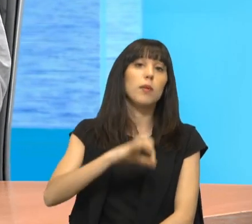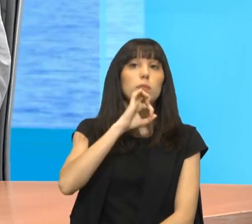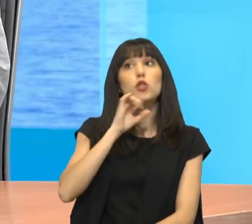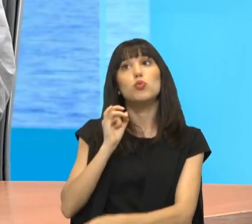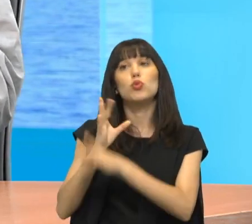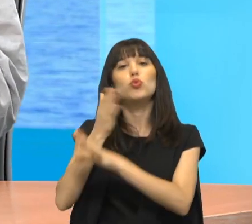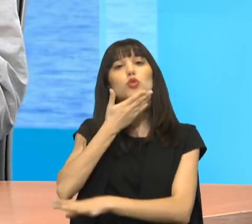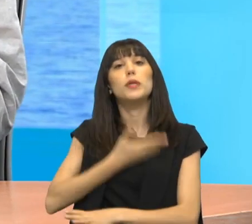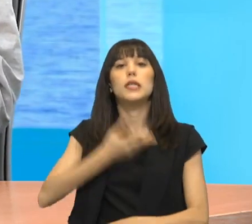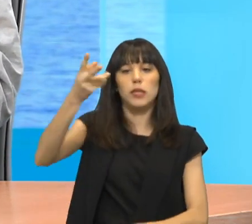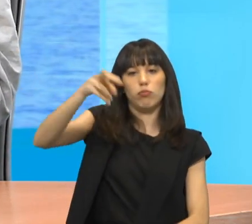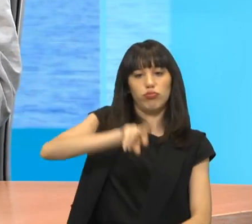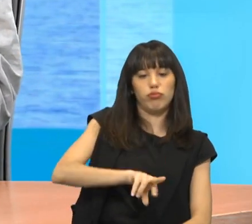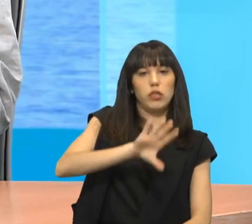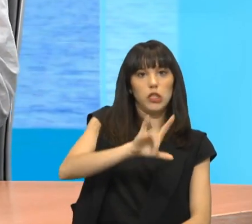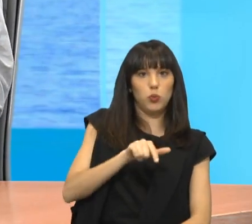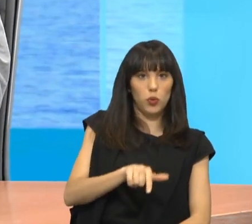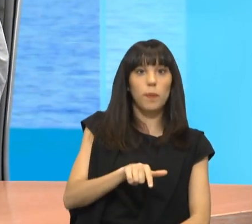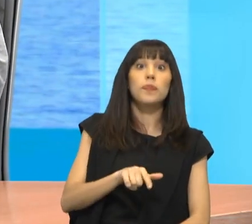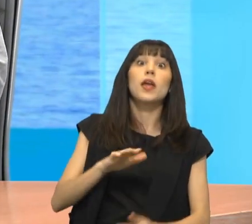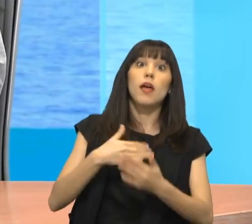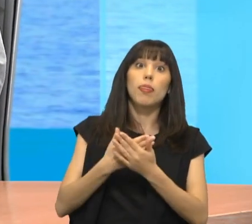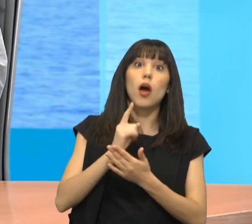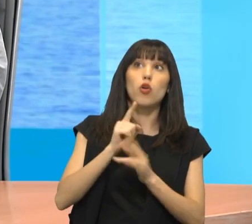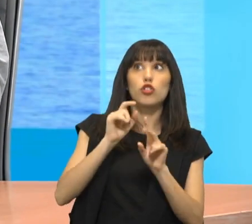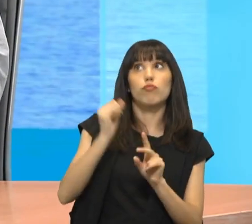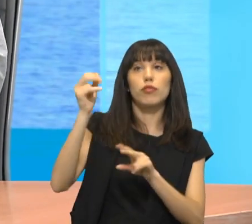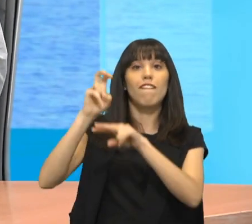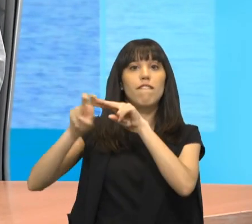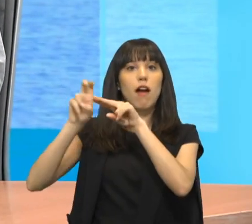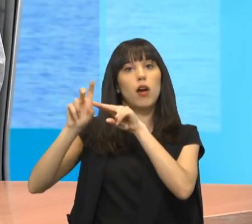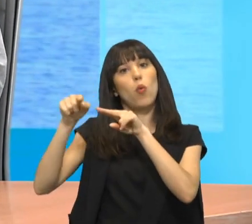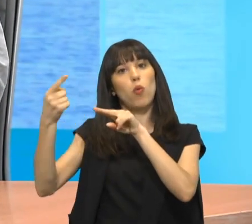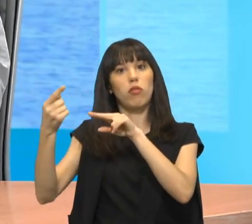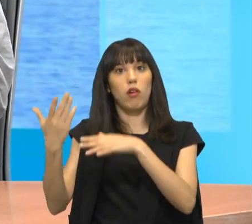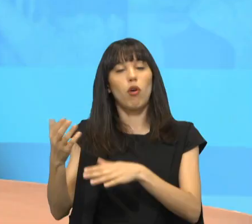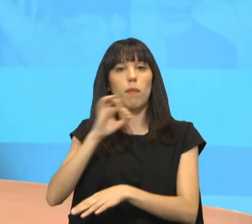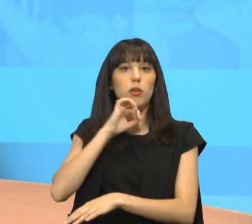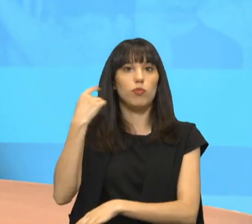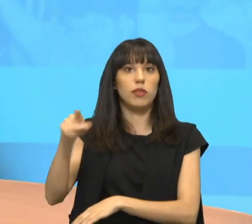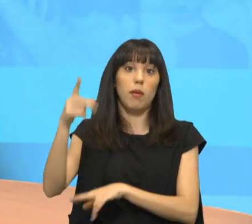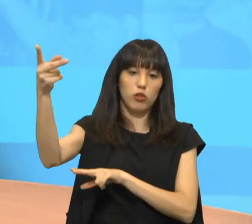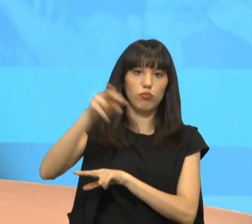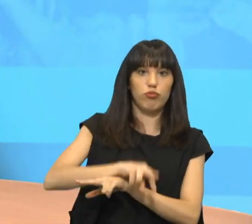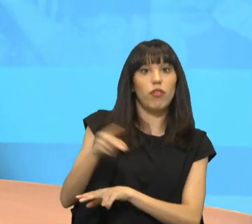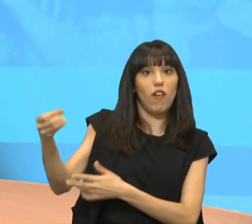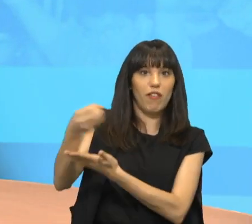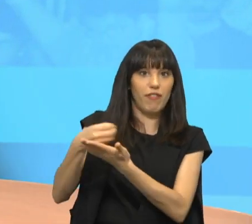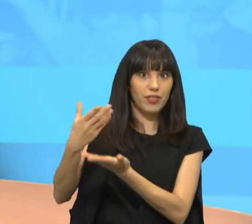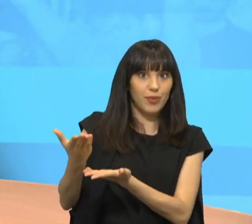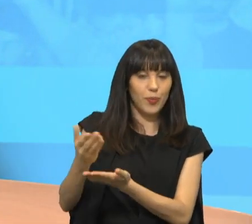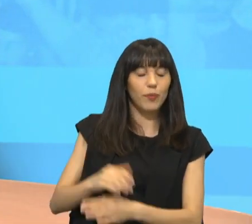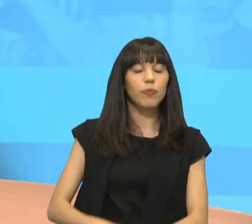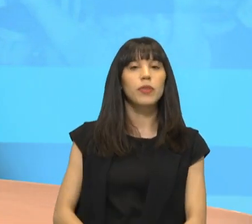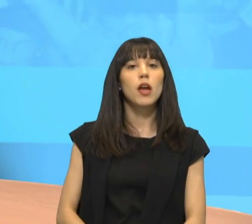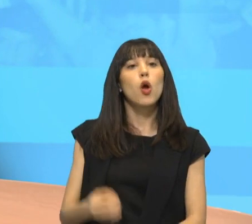com alguma experiência que venha a assumir o patriarcado e, portanto, isto vai abrir um lugar noutra diocese que agora já tem bispo titular e, portanto, esta renovação que vai